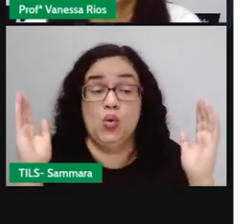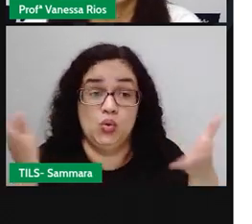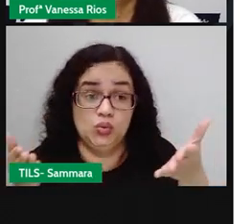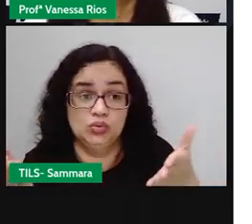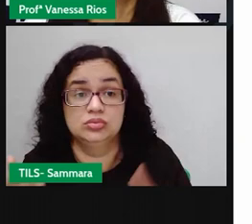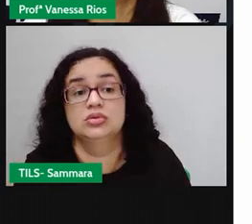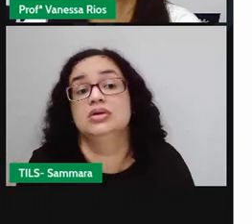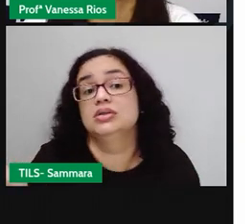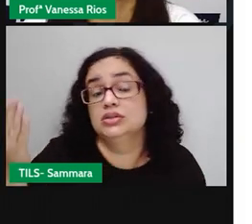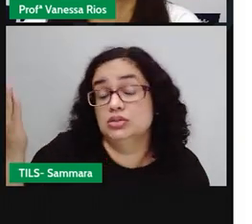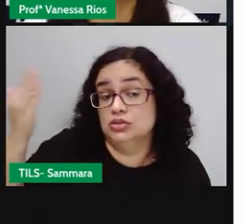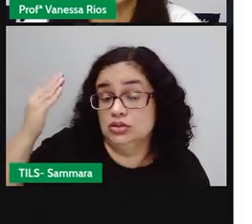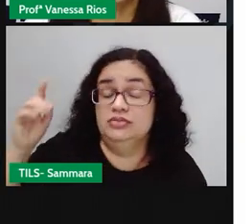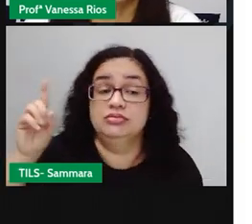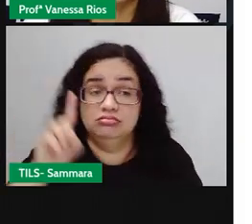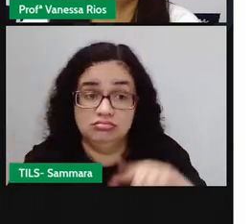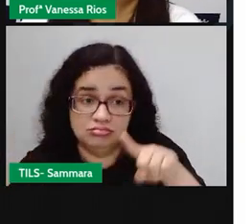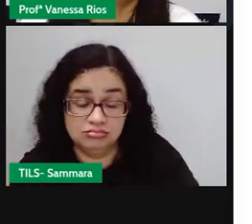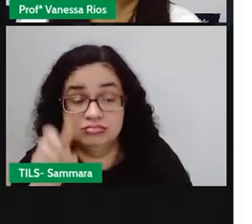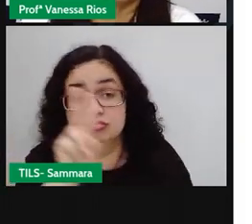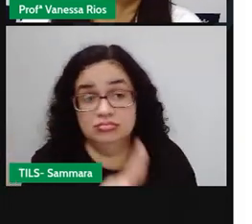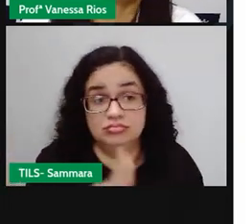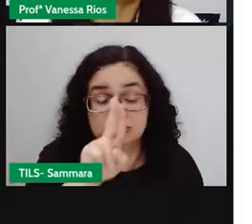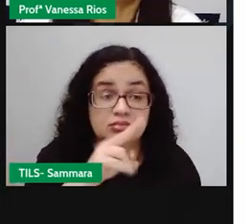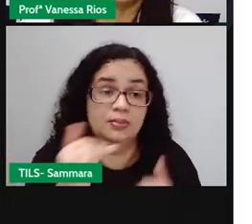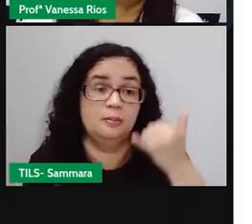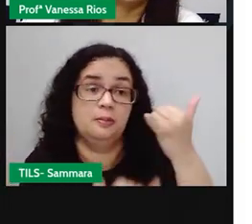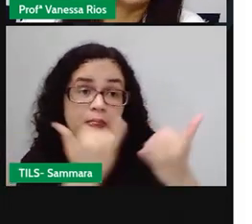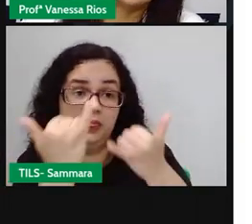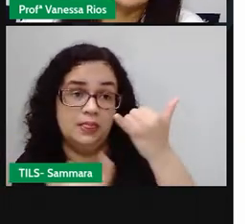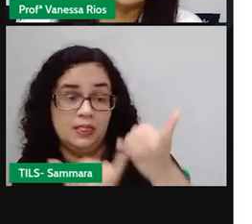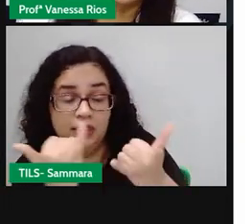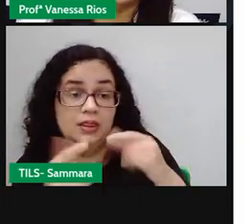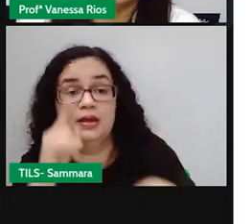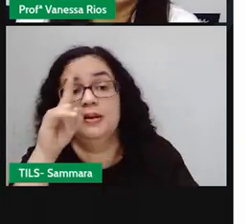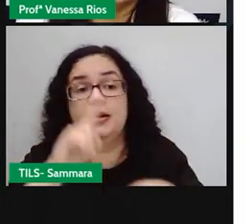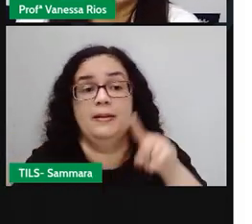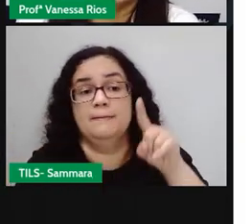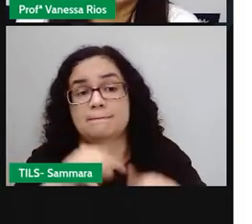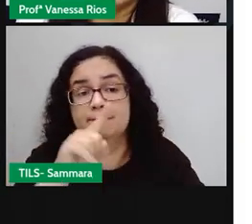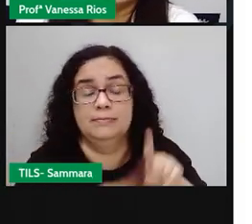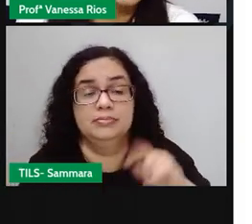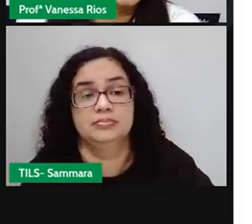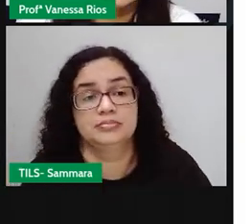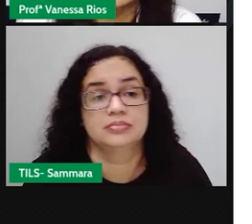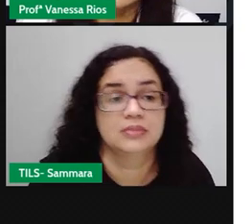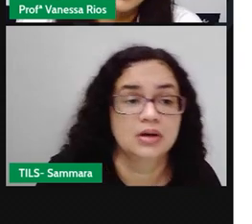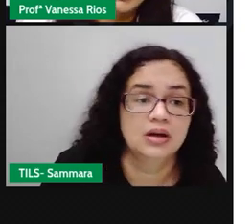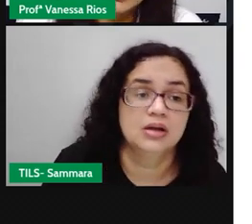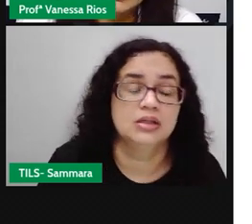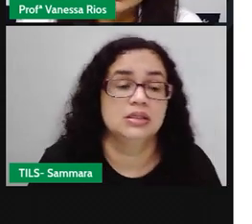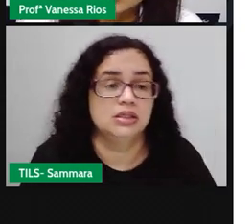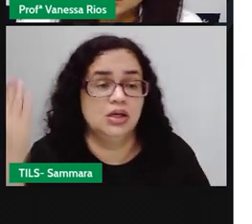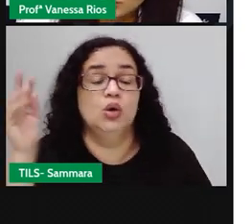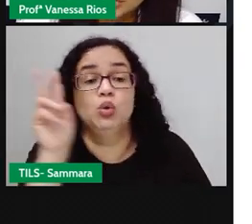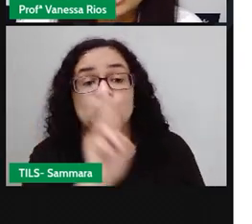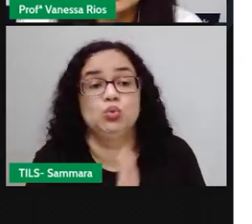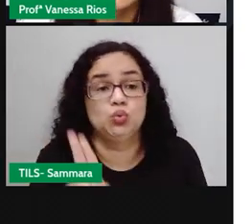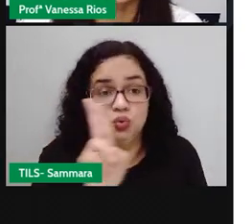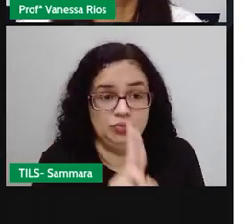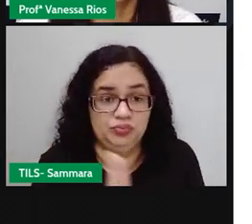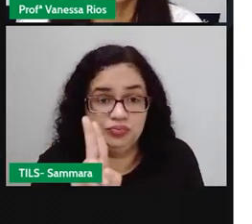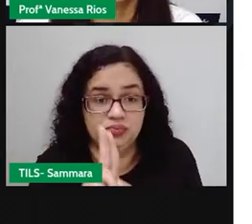madeira já foi instrumento de brinquedo, né? Material de brinquedo há tempos atrás muito,